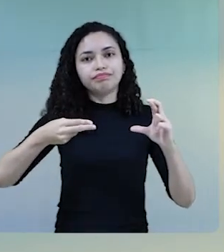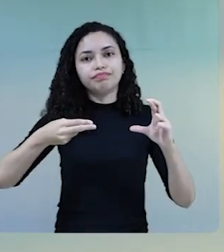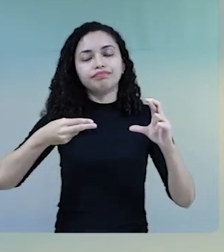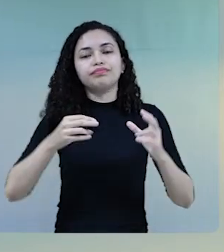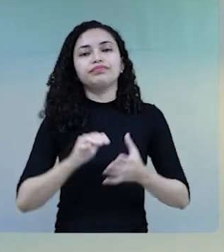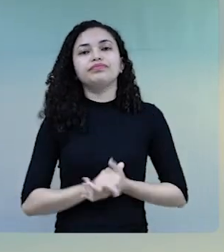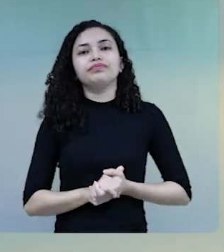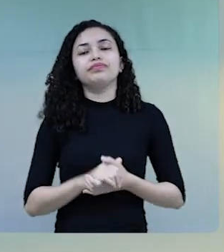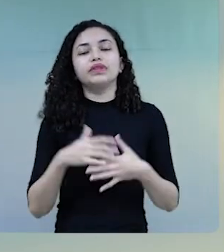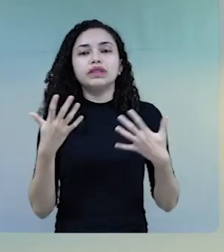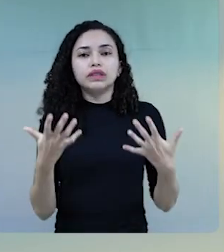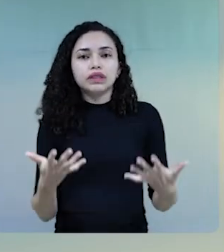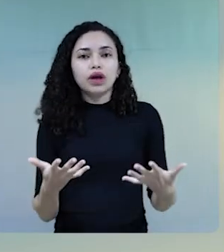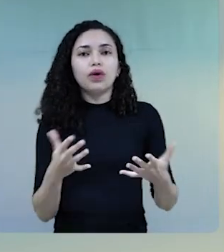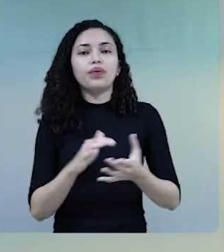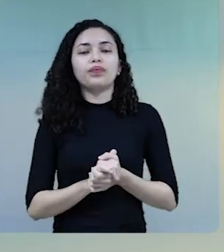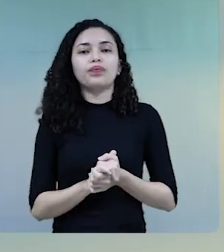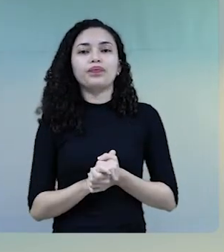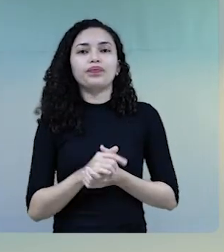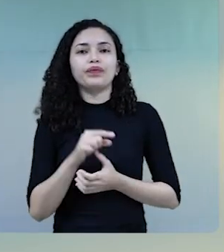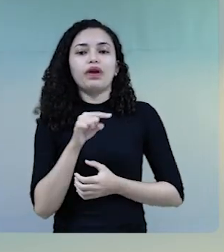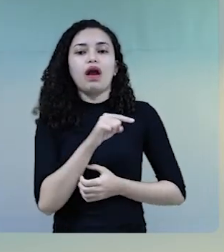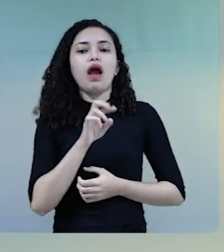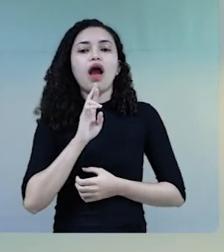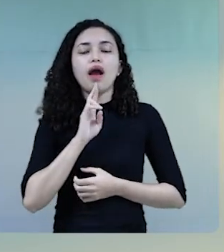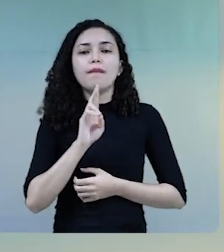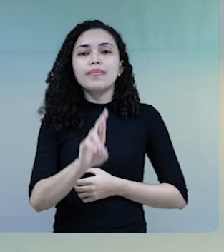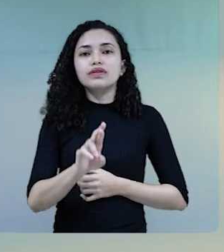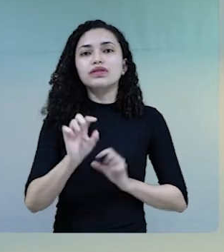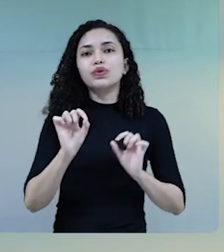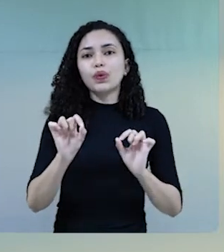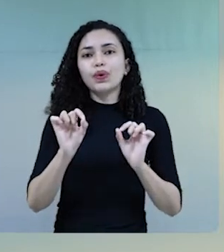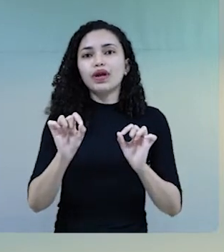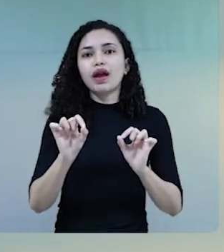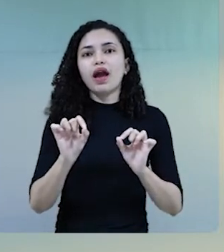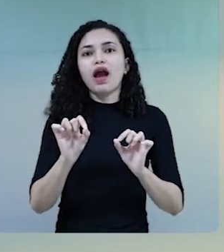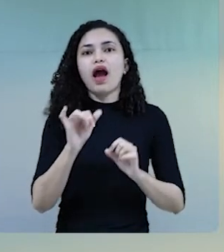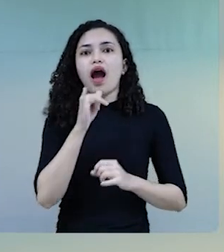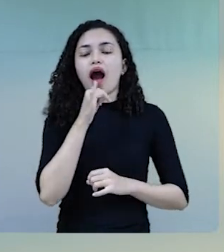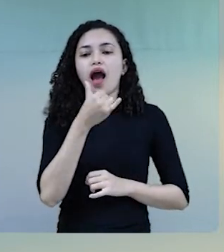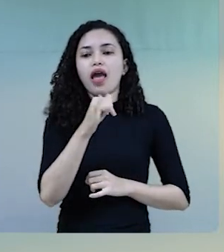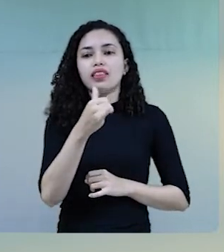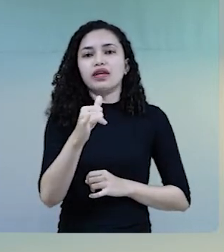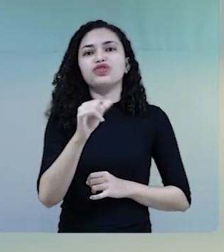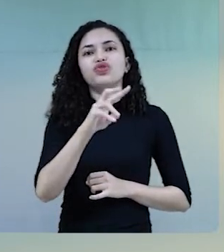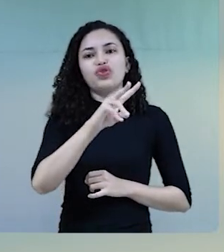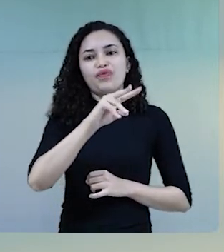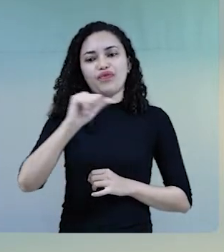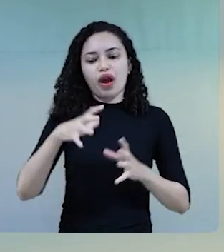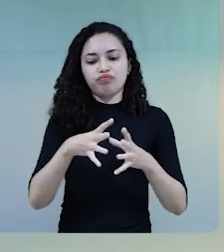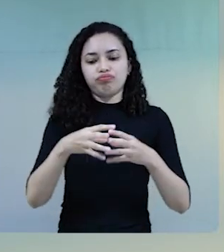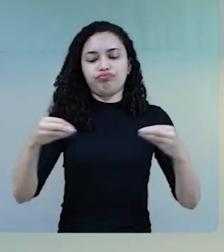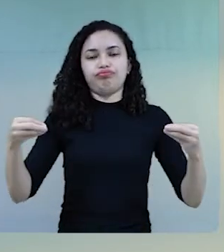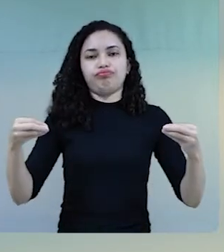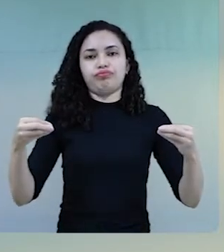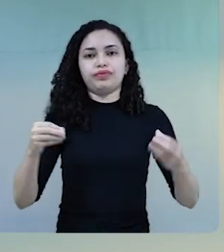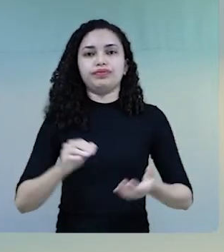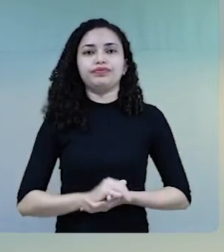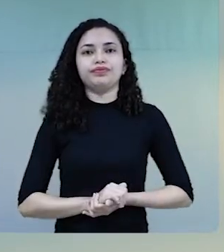Tá bom? Então, nesse caso, isso aqui representa um local onde a energia vai ser o quê? Dissipada. Tá certo? Vamos para o próximo